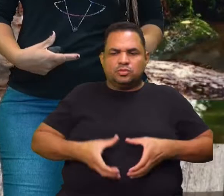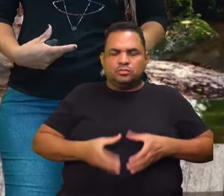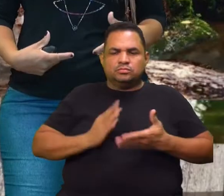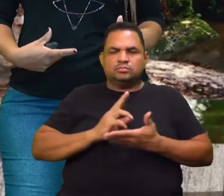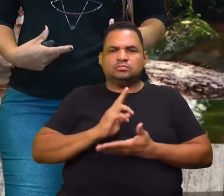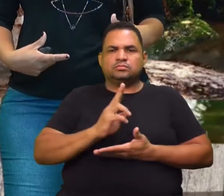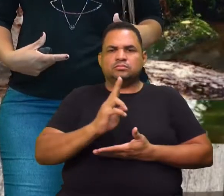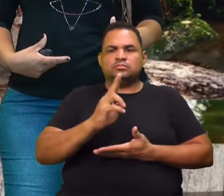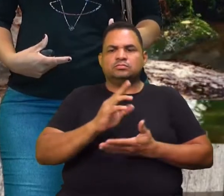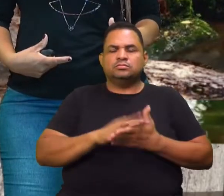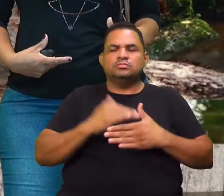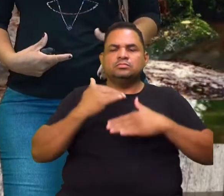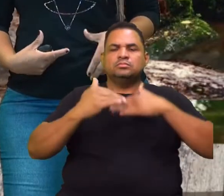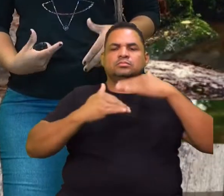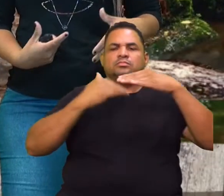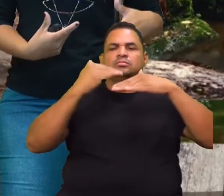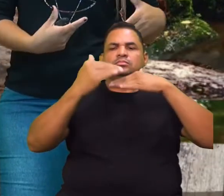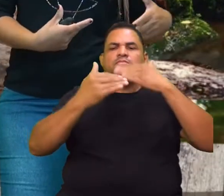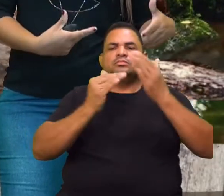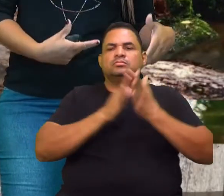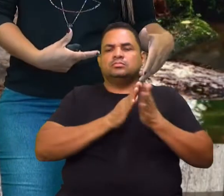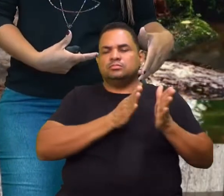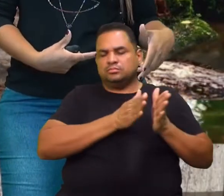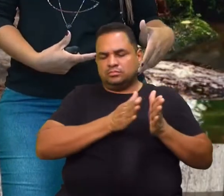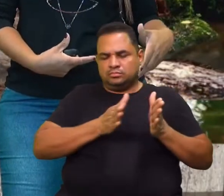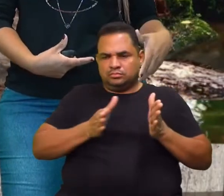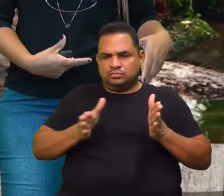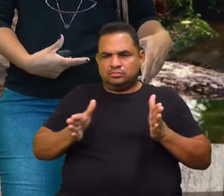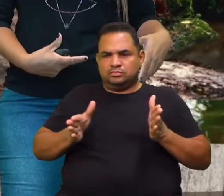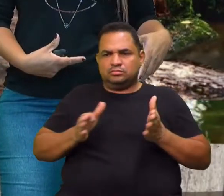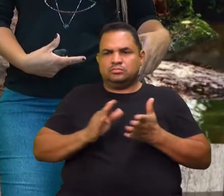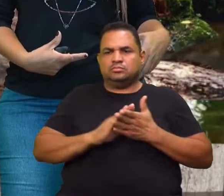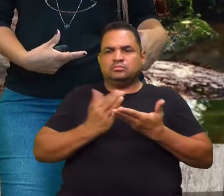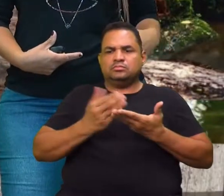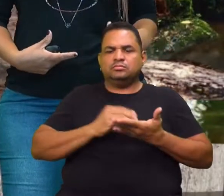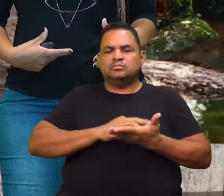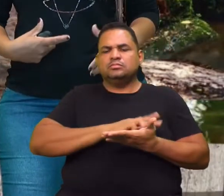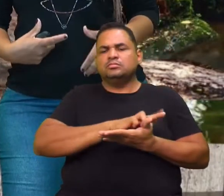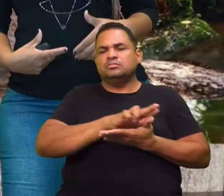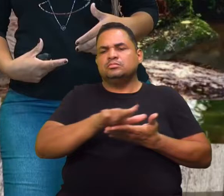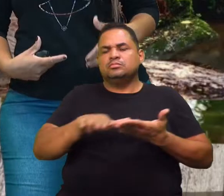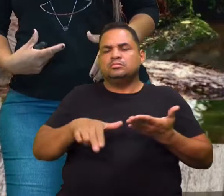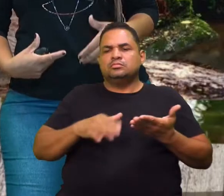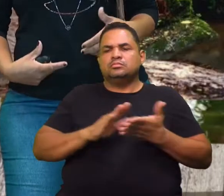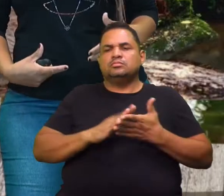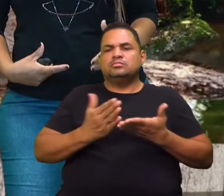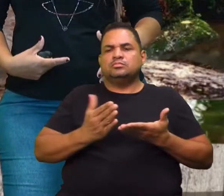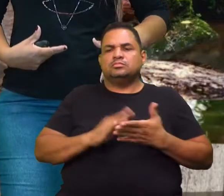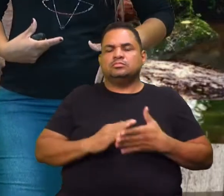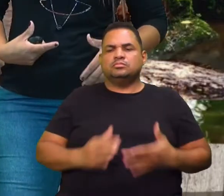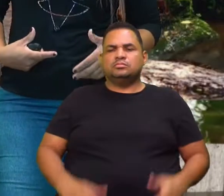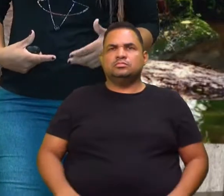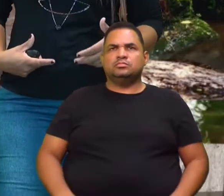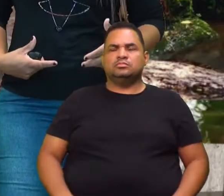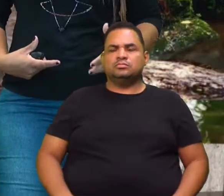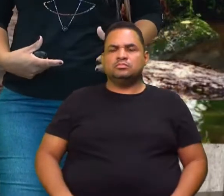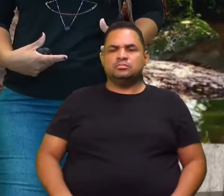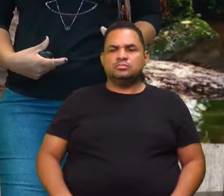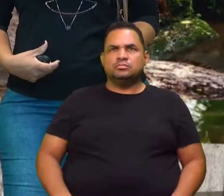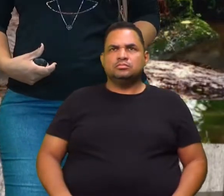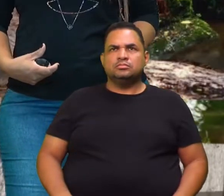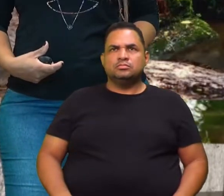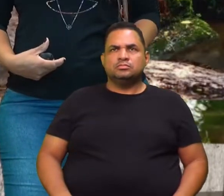de desenvolvimento, a fase de multiplicação, lembram? Aí o ovócito vai estar lá, vai produzir,